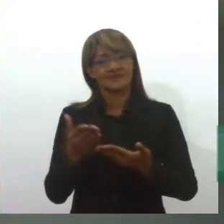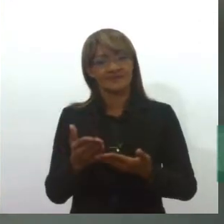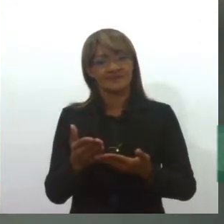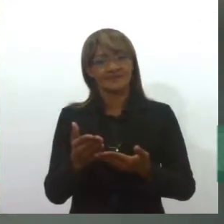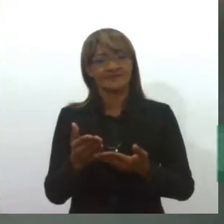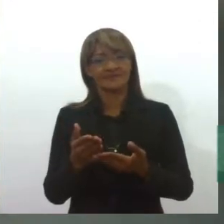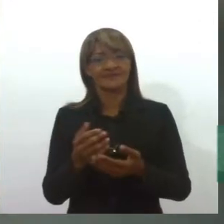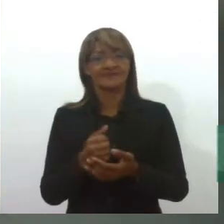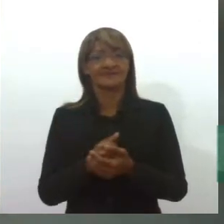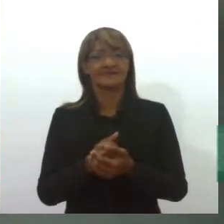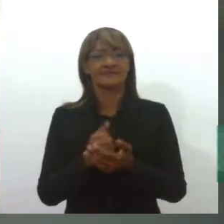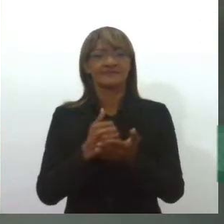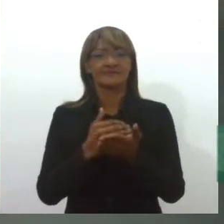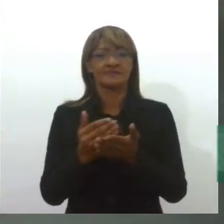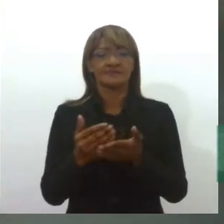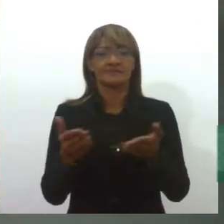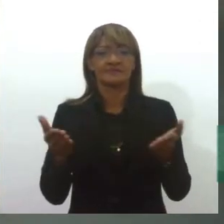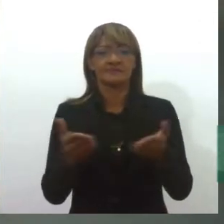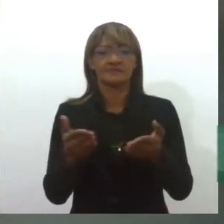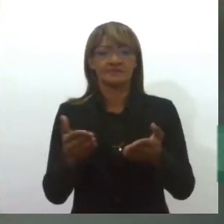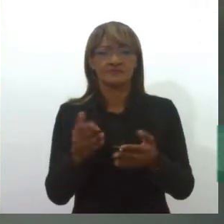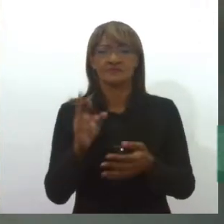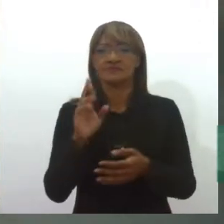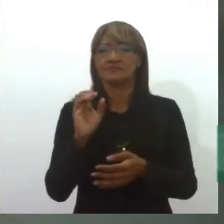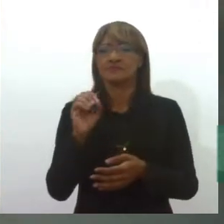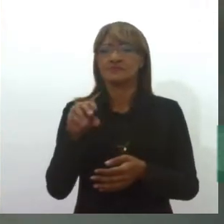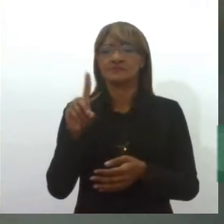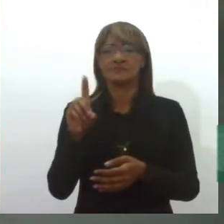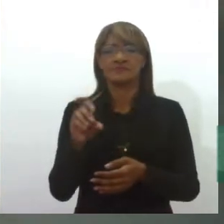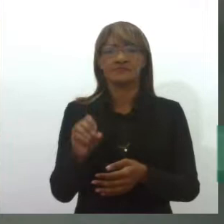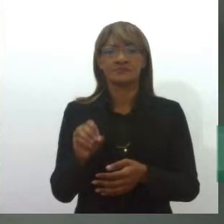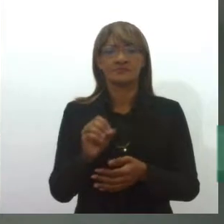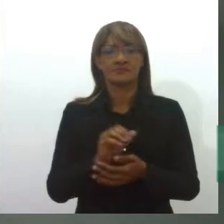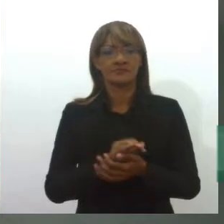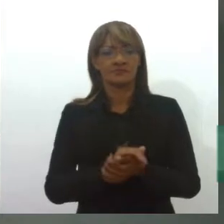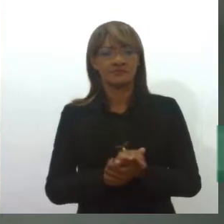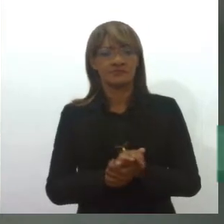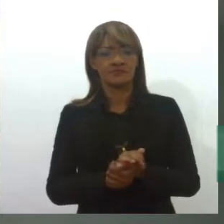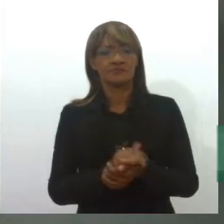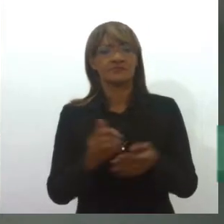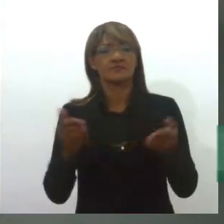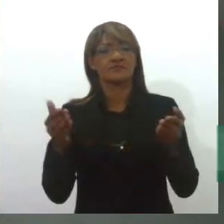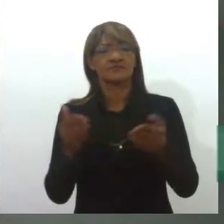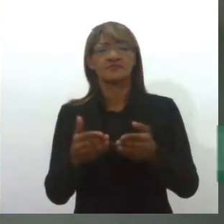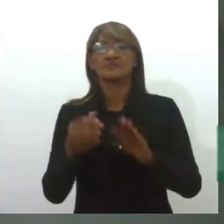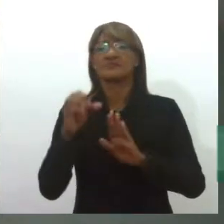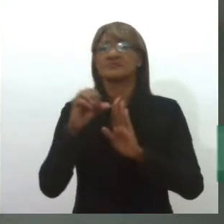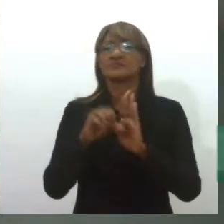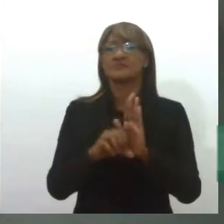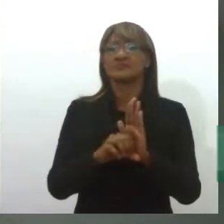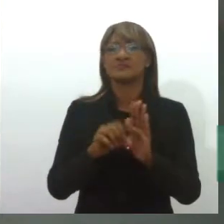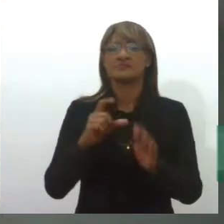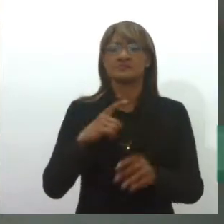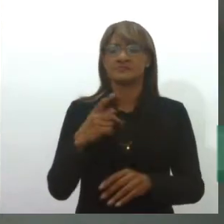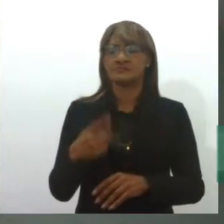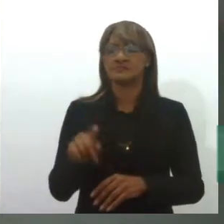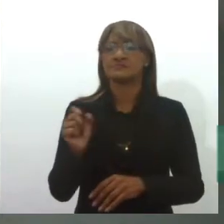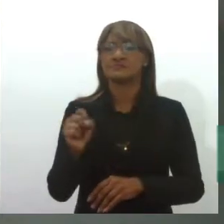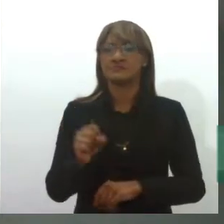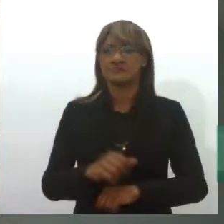com o Ronaldo. Ronaldo, quais são os dados atuais dos crimes de pornografia infantil em